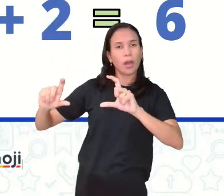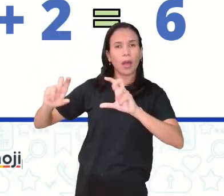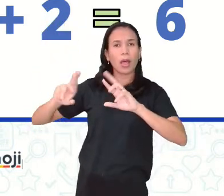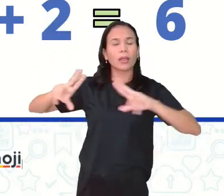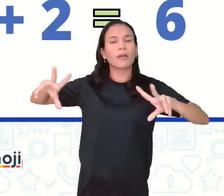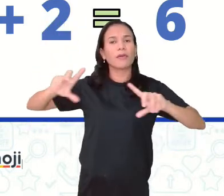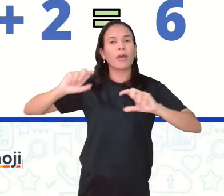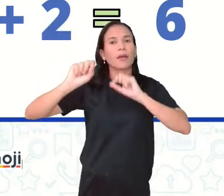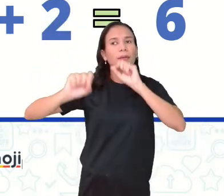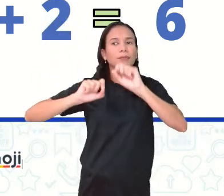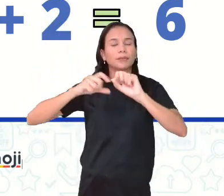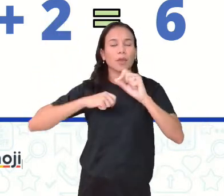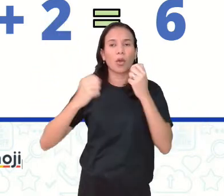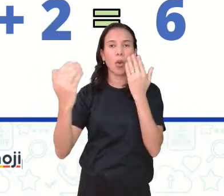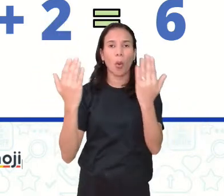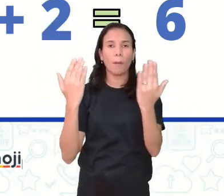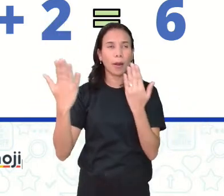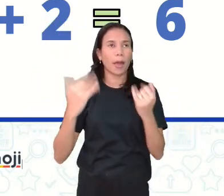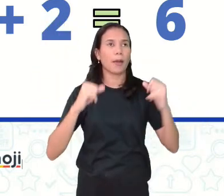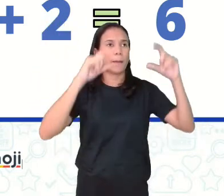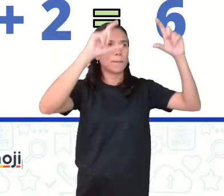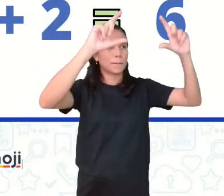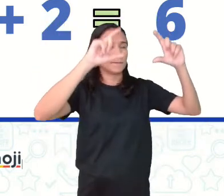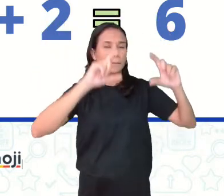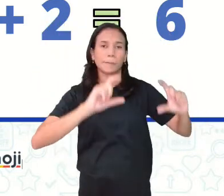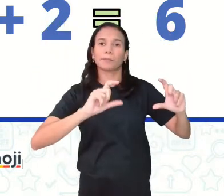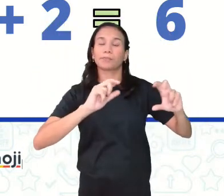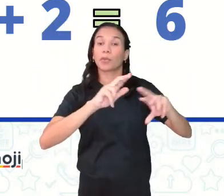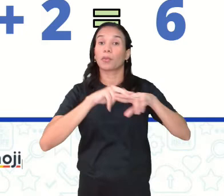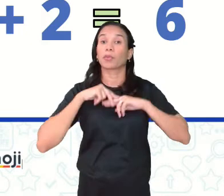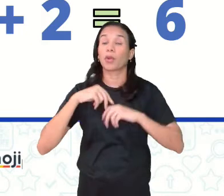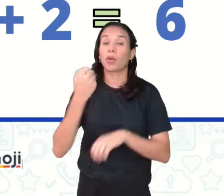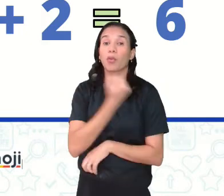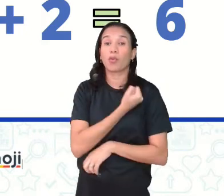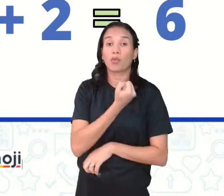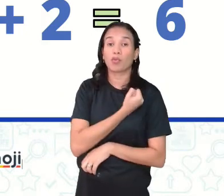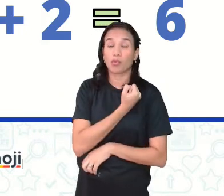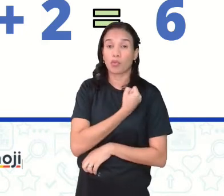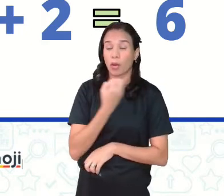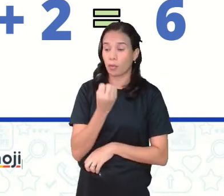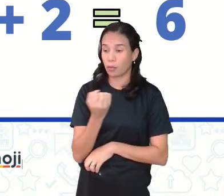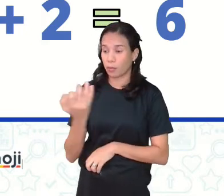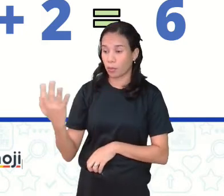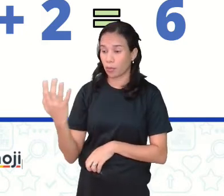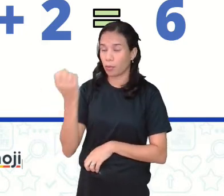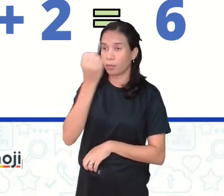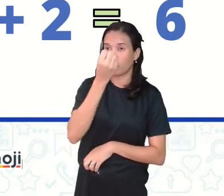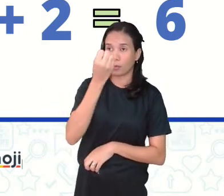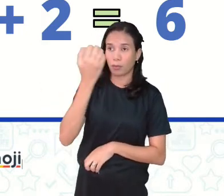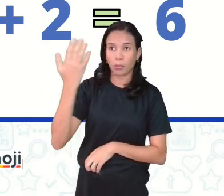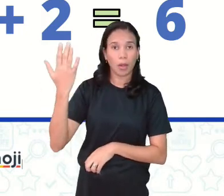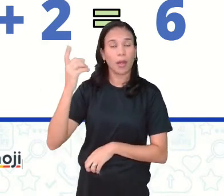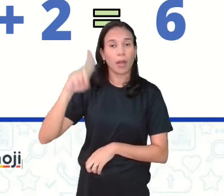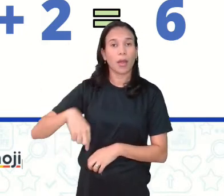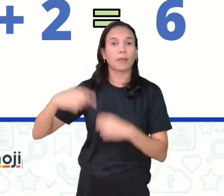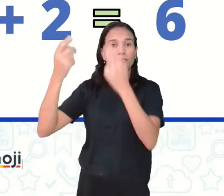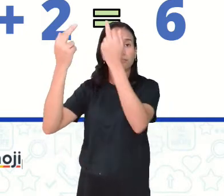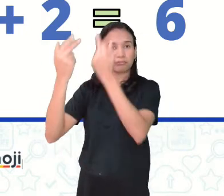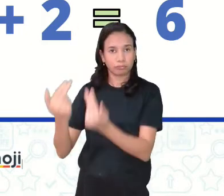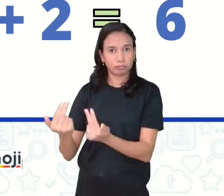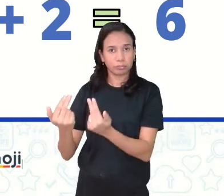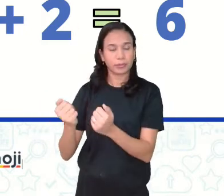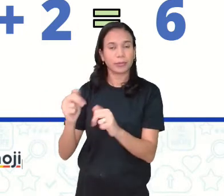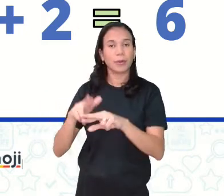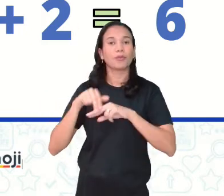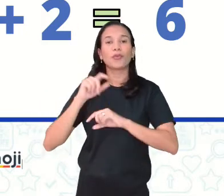aqui, com relação a essas outras aqui, é porque os números que estão sendo somados aqui, eles são iguais.